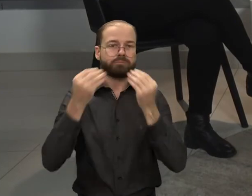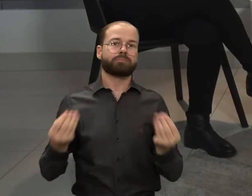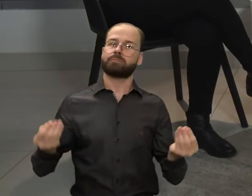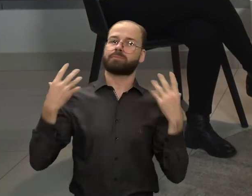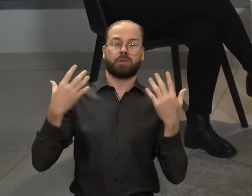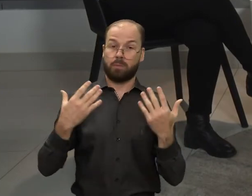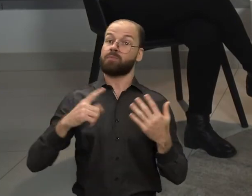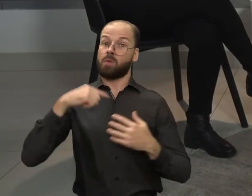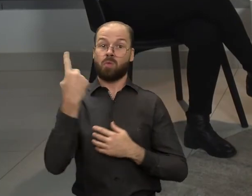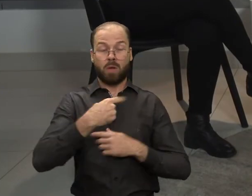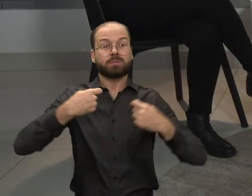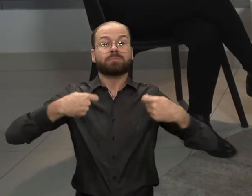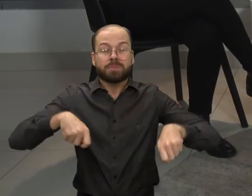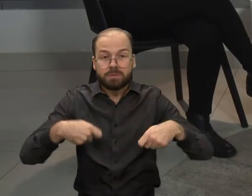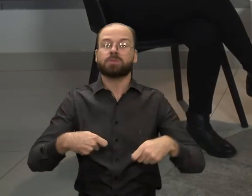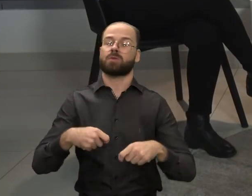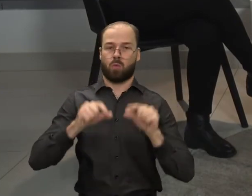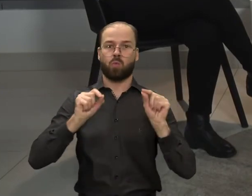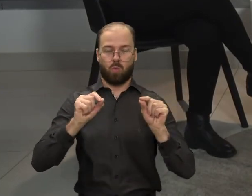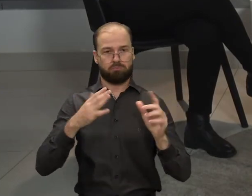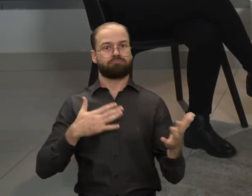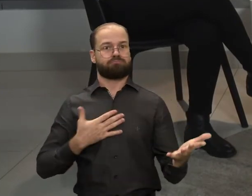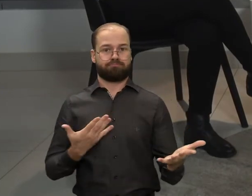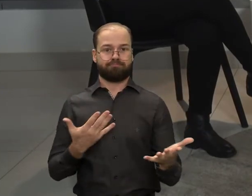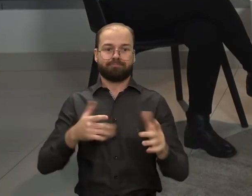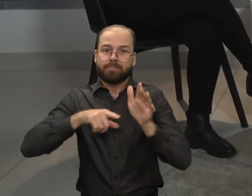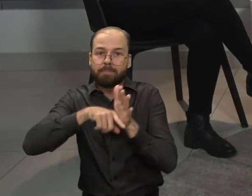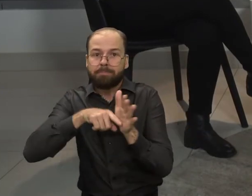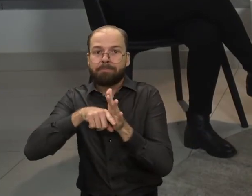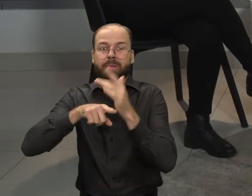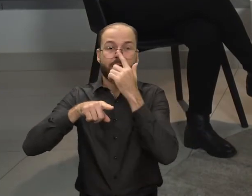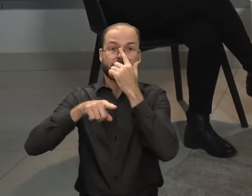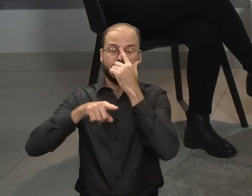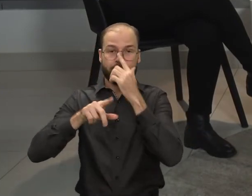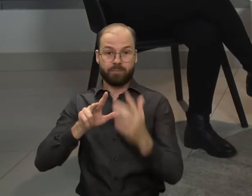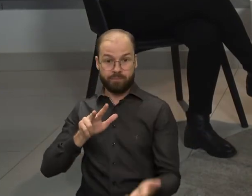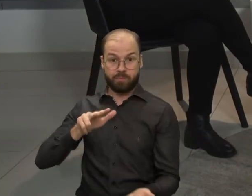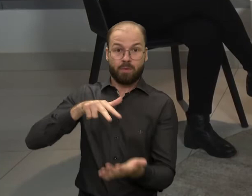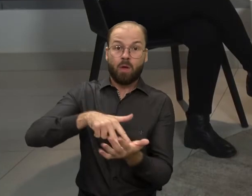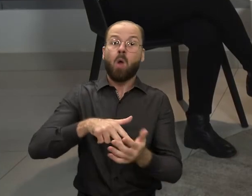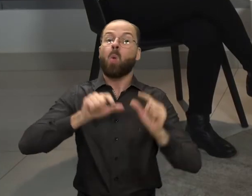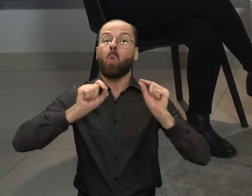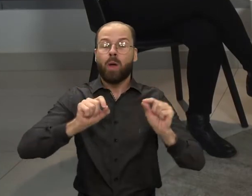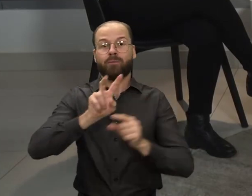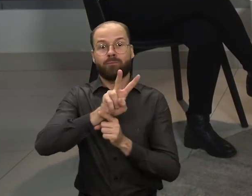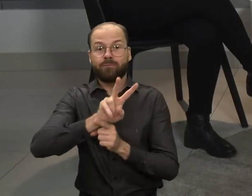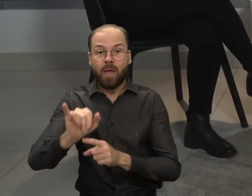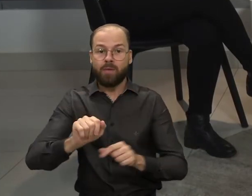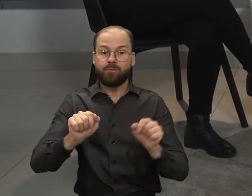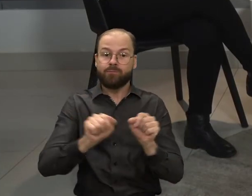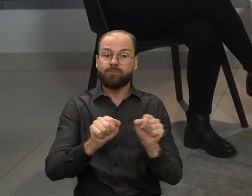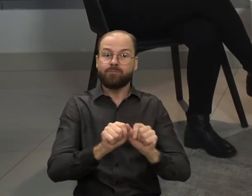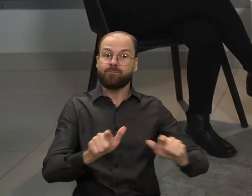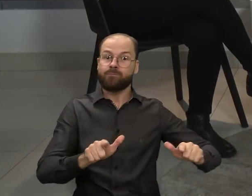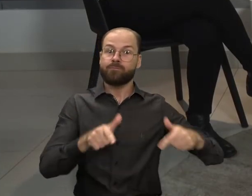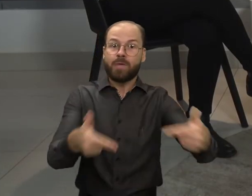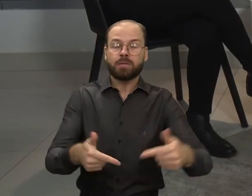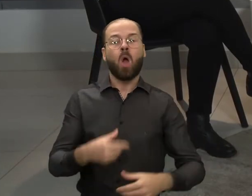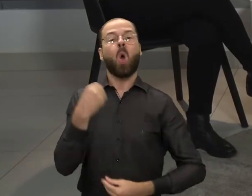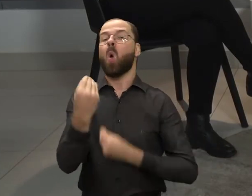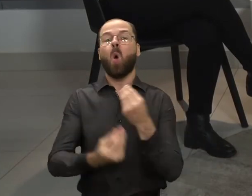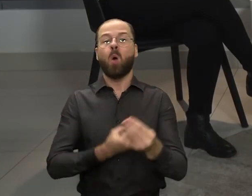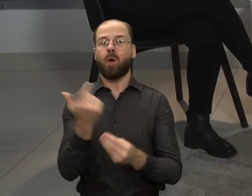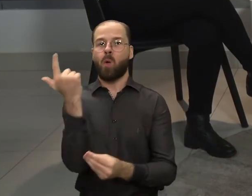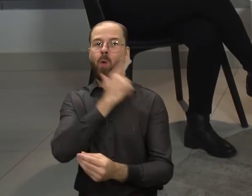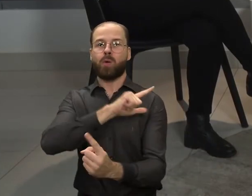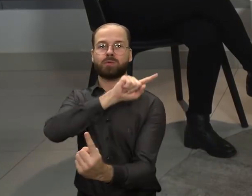realmente dizer a que veio, né, como vai fazer. Como que você vai alcançar esse objetivo?